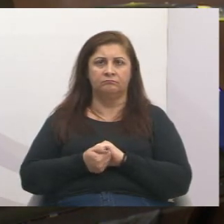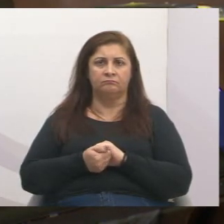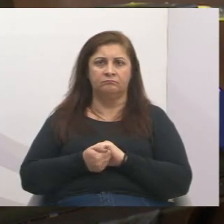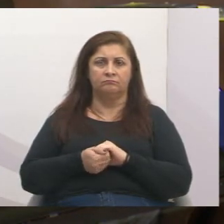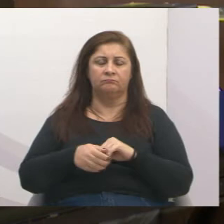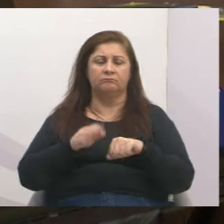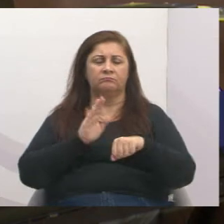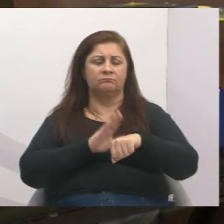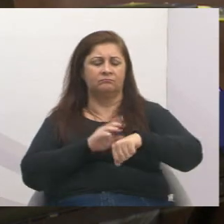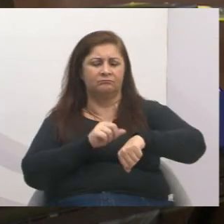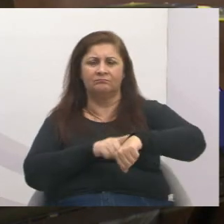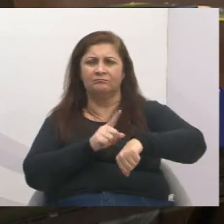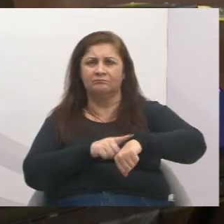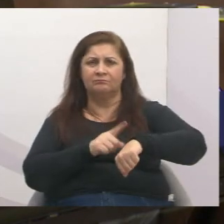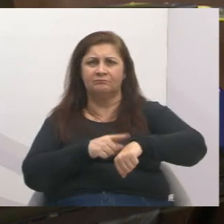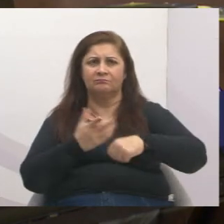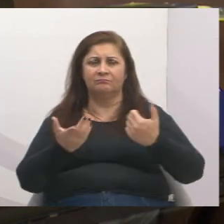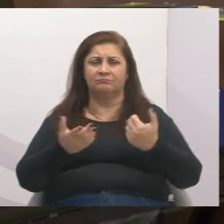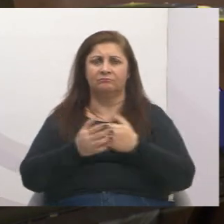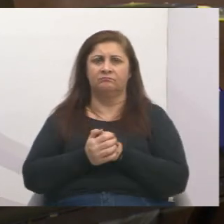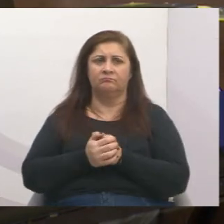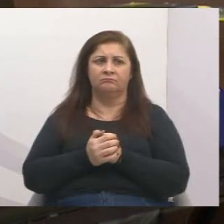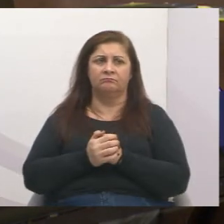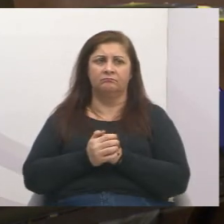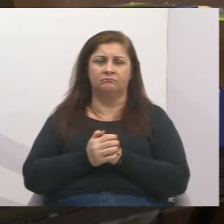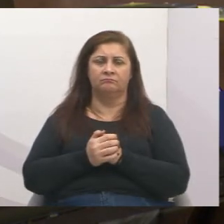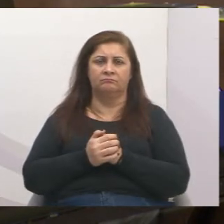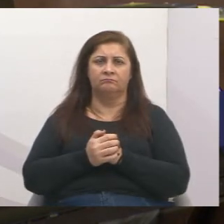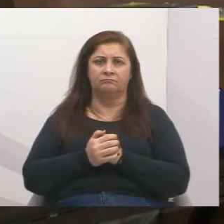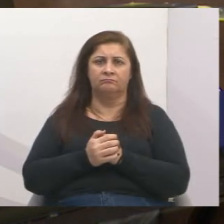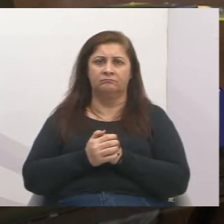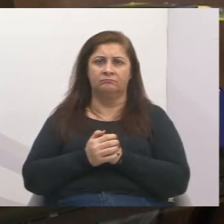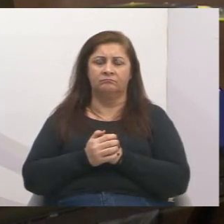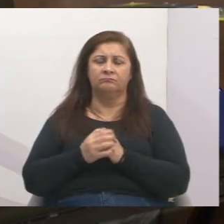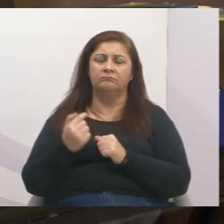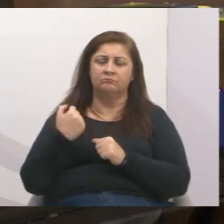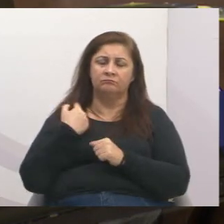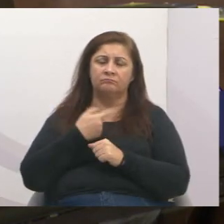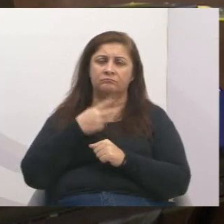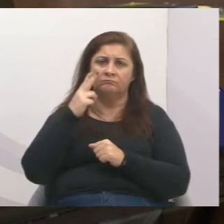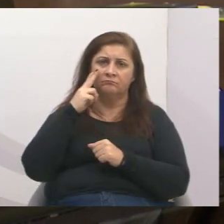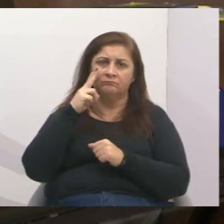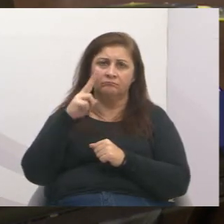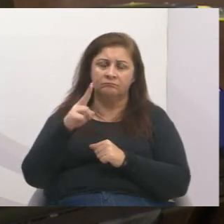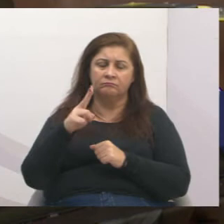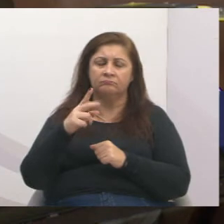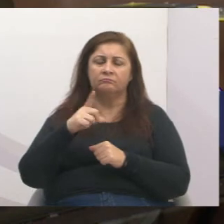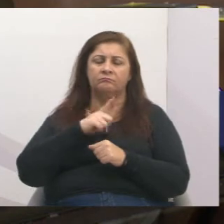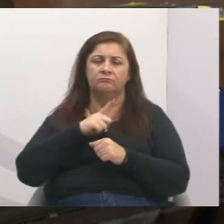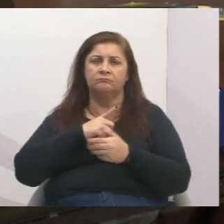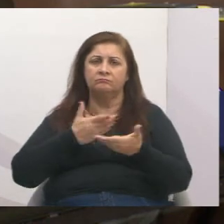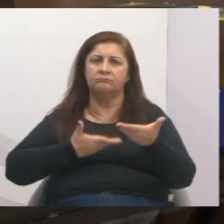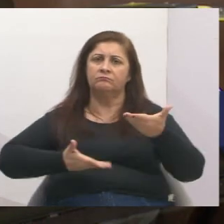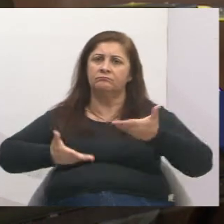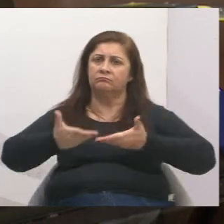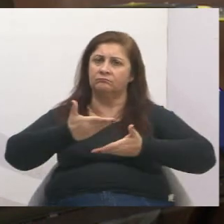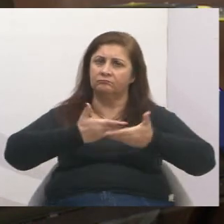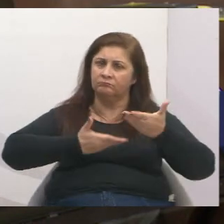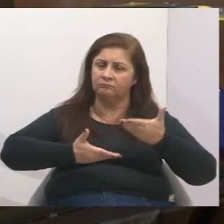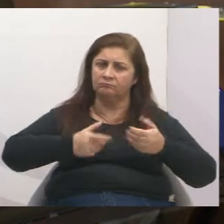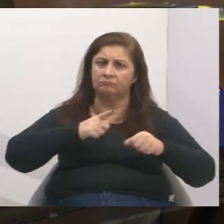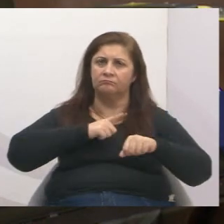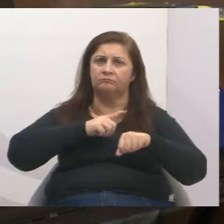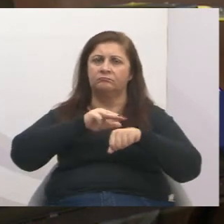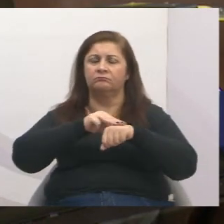o tempo. A gente viu aí que a intenção nesse projeto, no diálogo feito